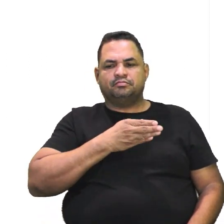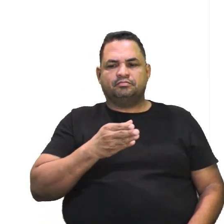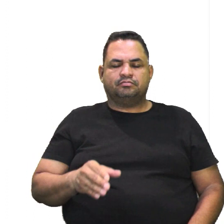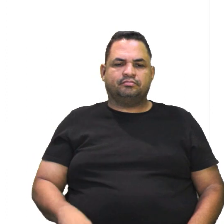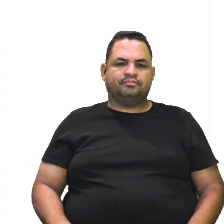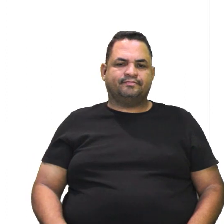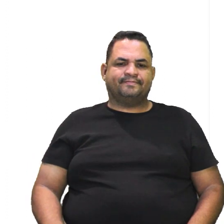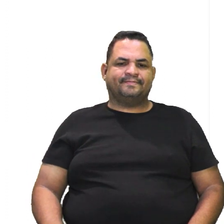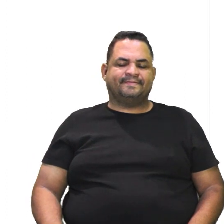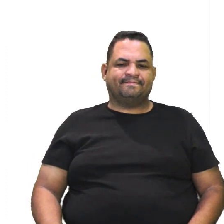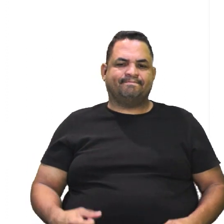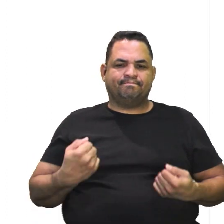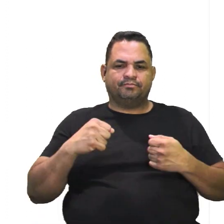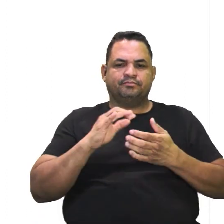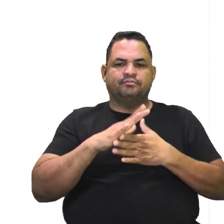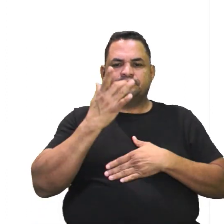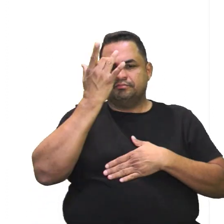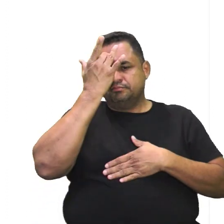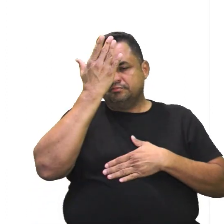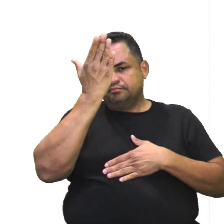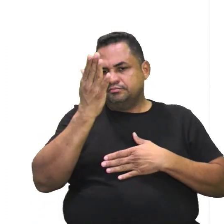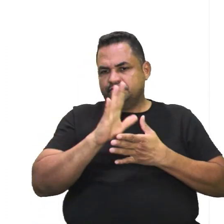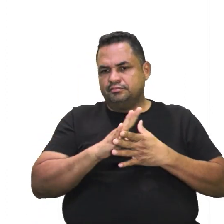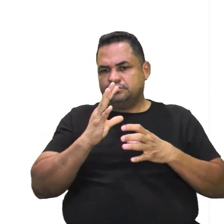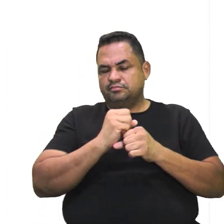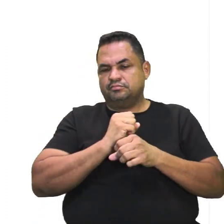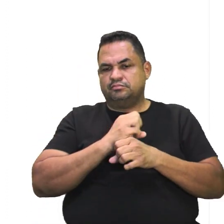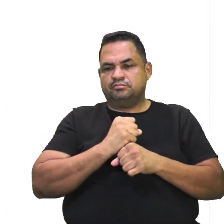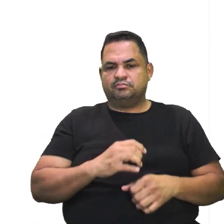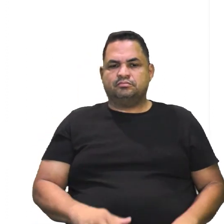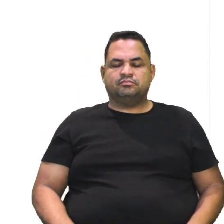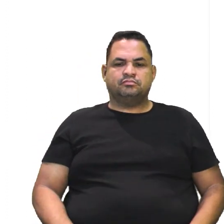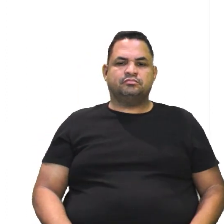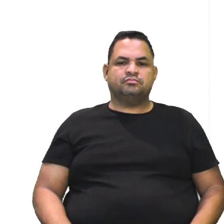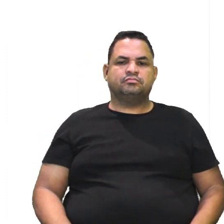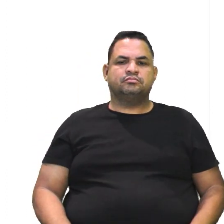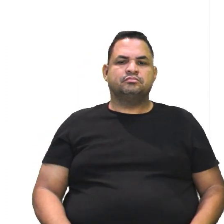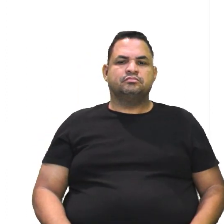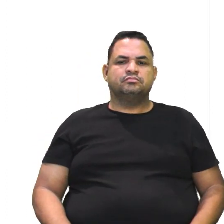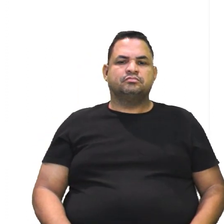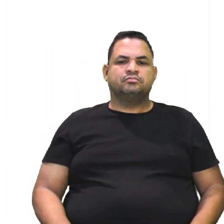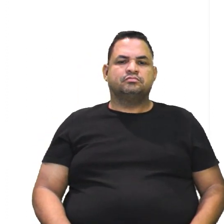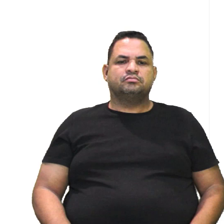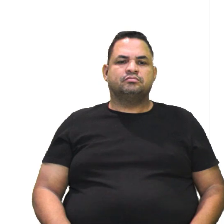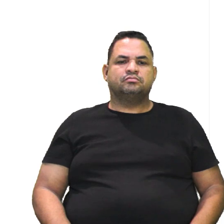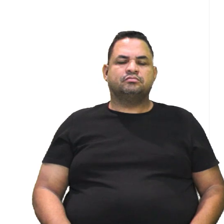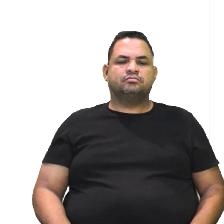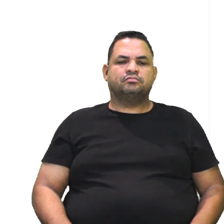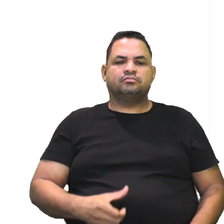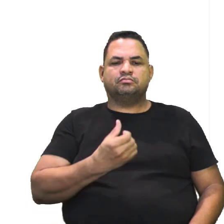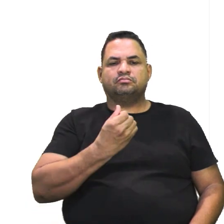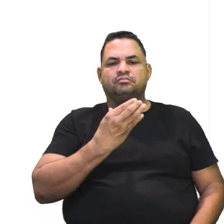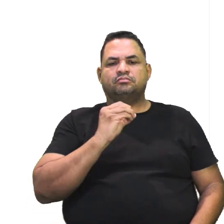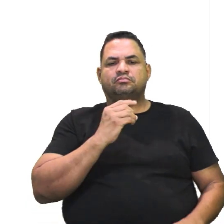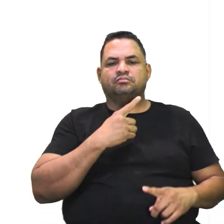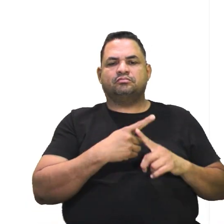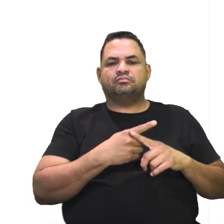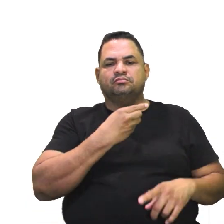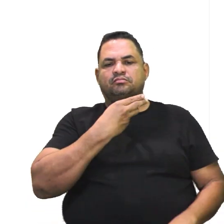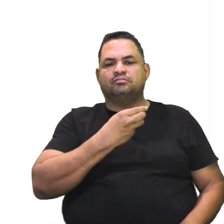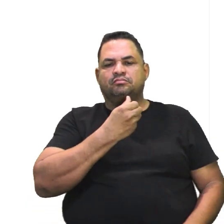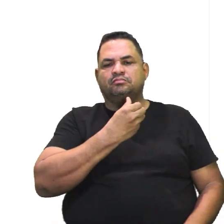fazer umas situações que possam facilitar a nossa vida, né? Isso. Vamos lá? Corta, corta, corta, corta. Então ficamos com 60